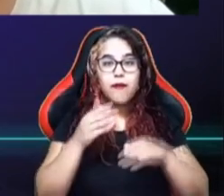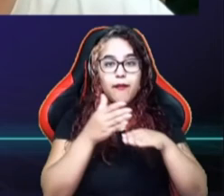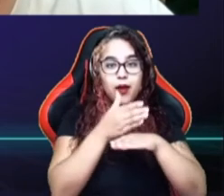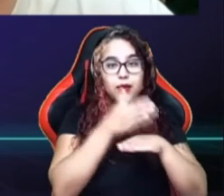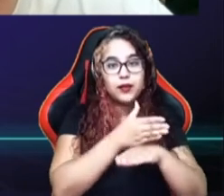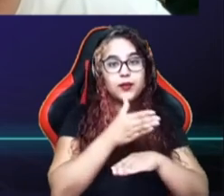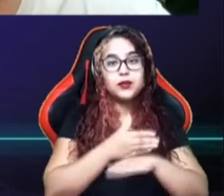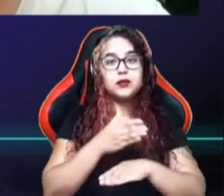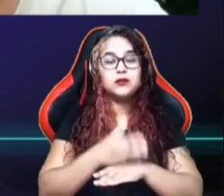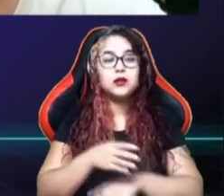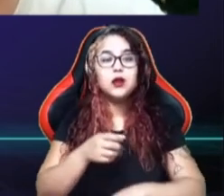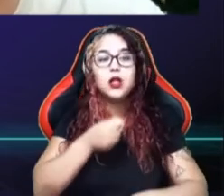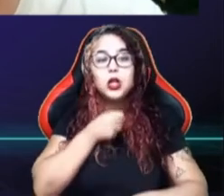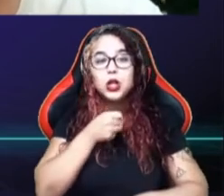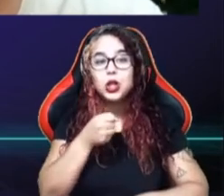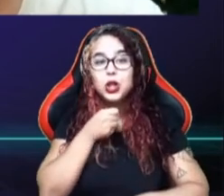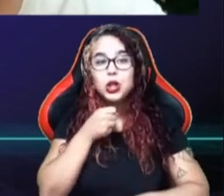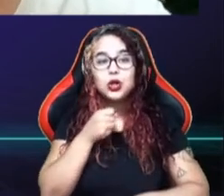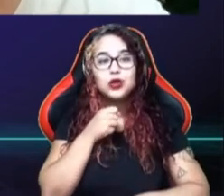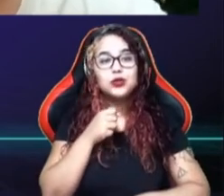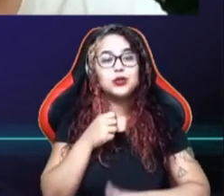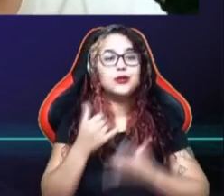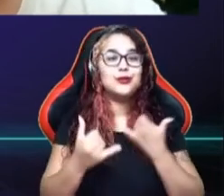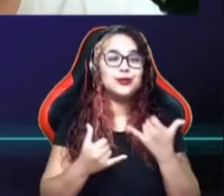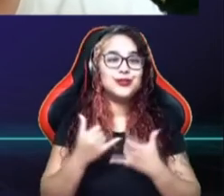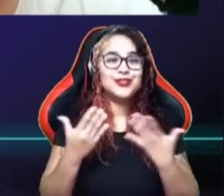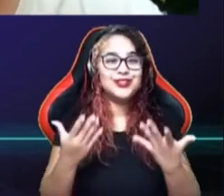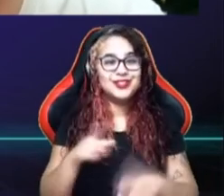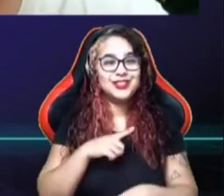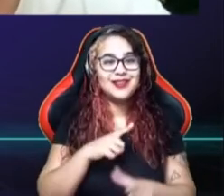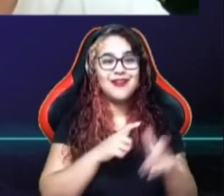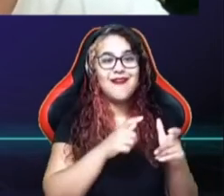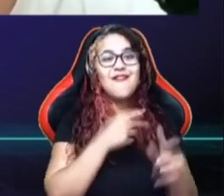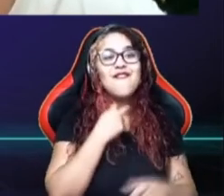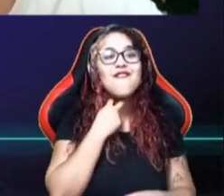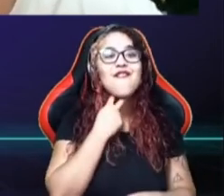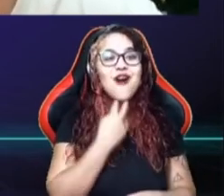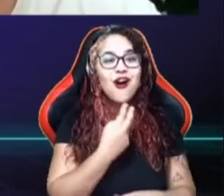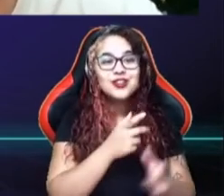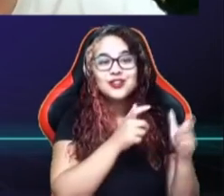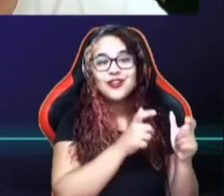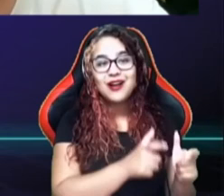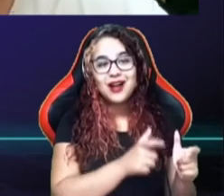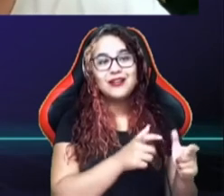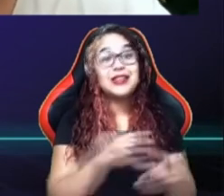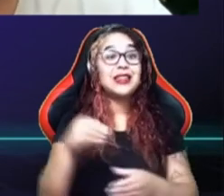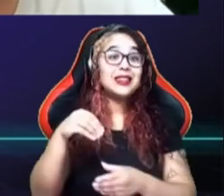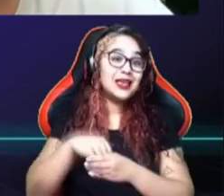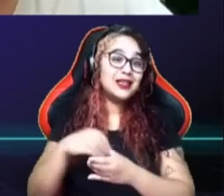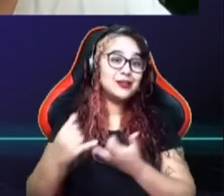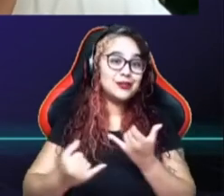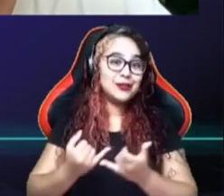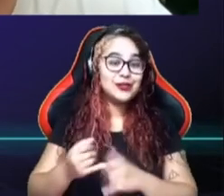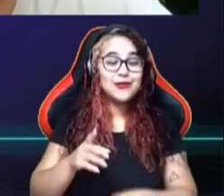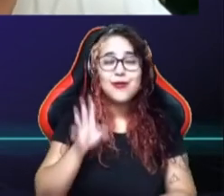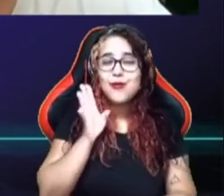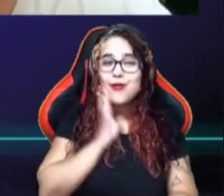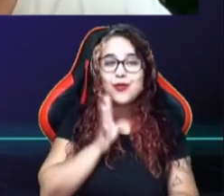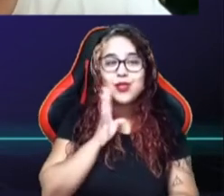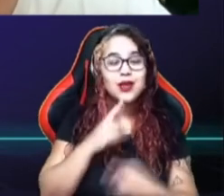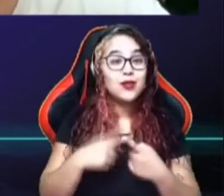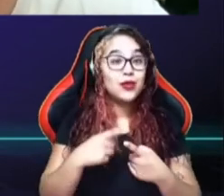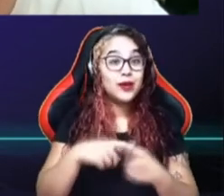trouxeram para dentro do jogo dessa maneira. E foi muito legal, porque para as pessoas que participaram,